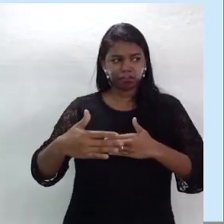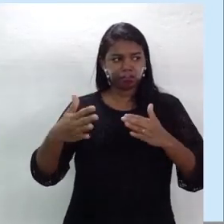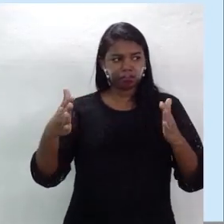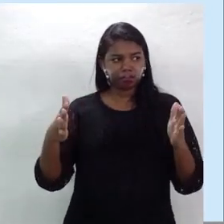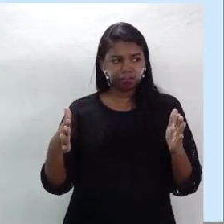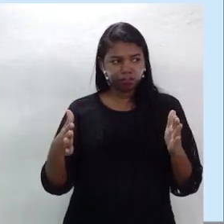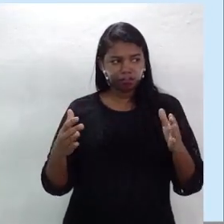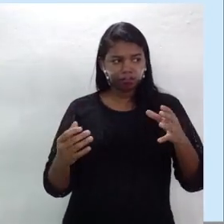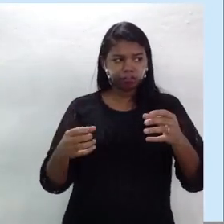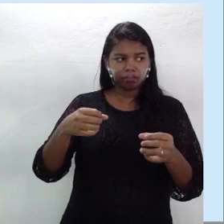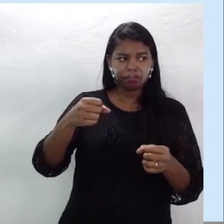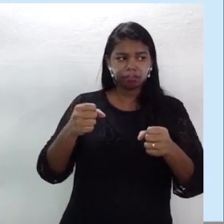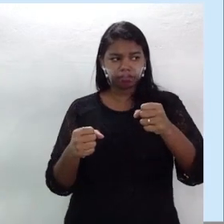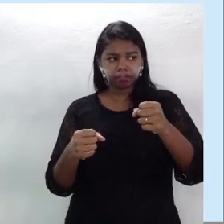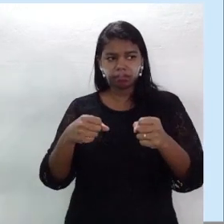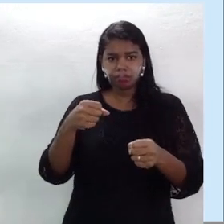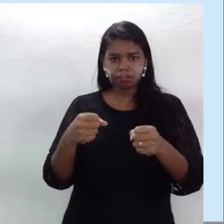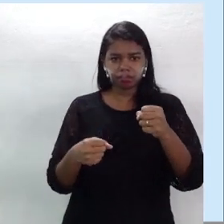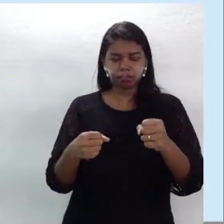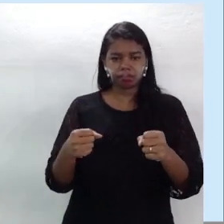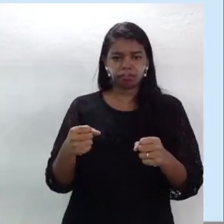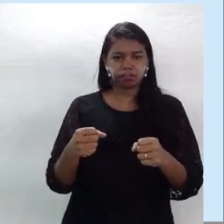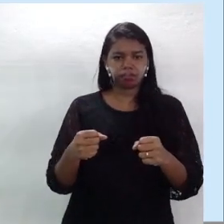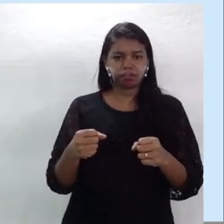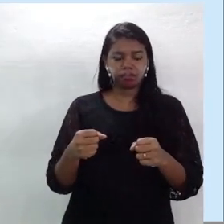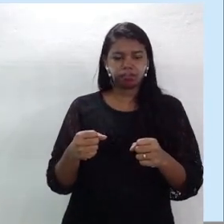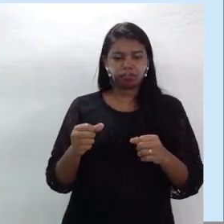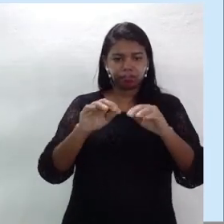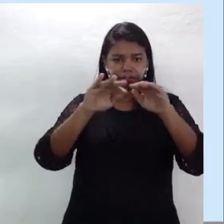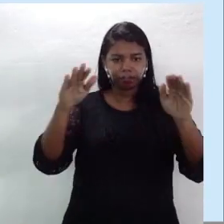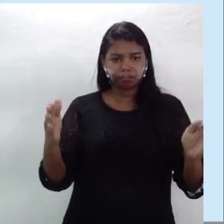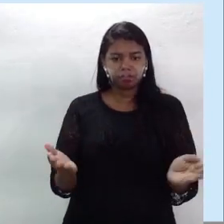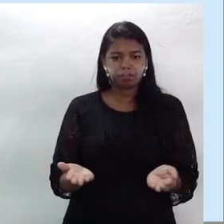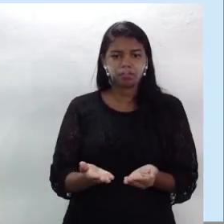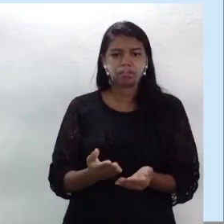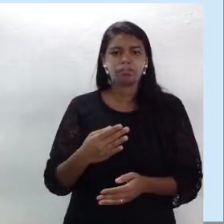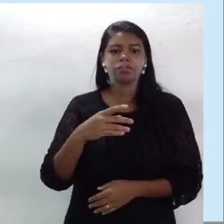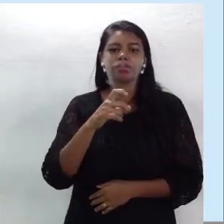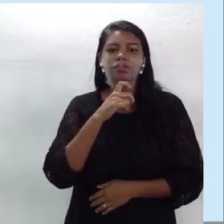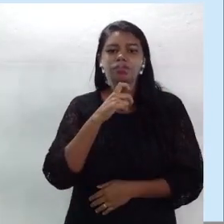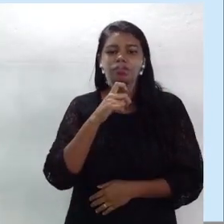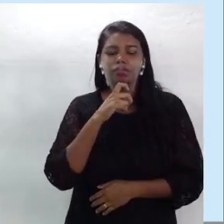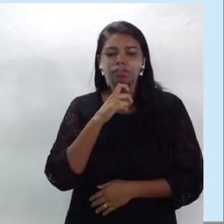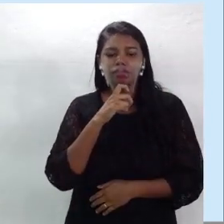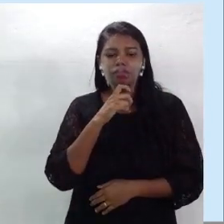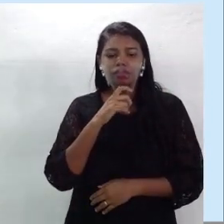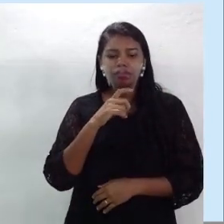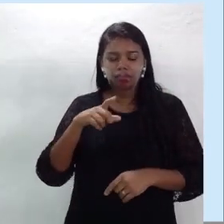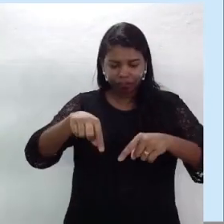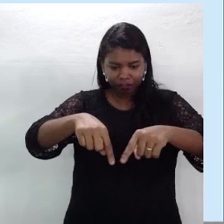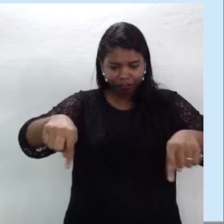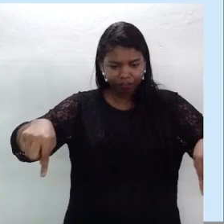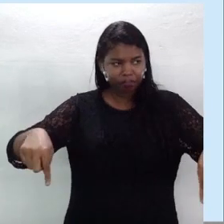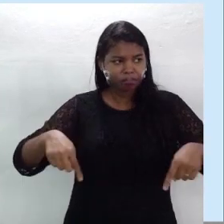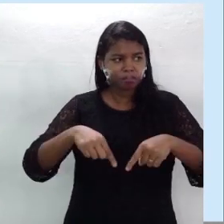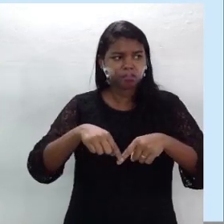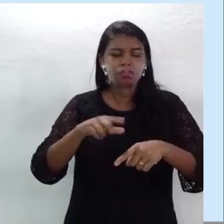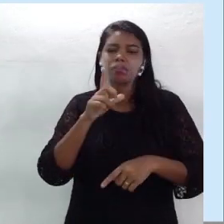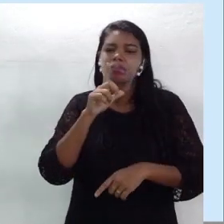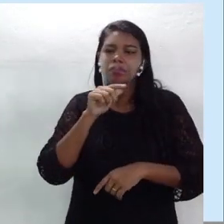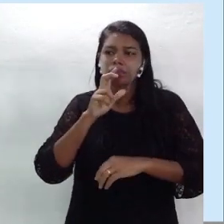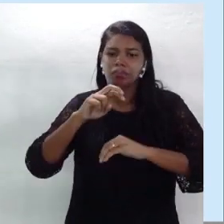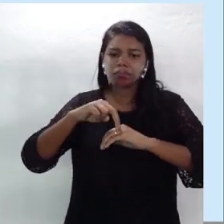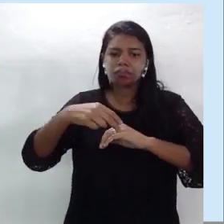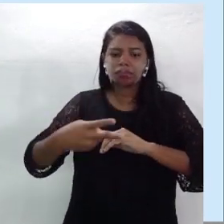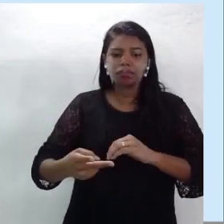um carro, pode ser uma geladeira, pode ser a própria piscina, a água que tem dentro da piscina.